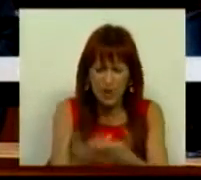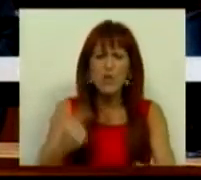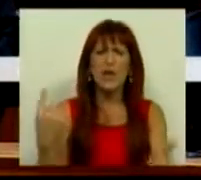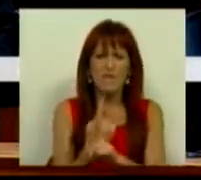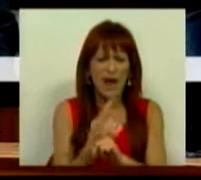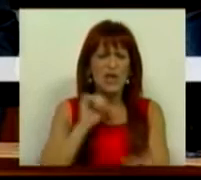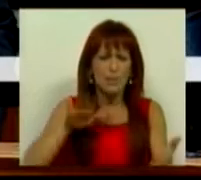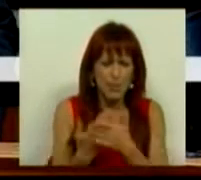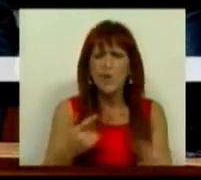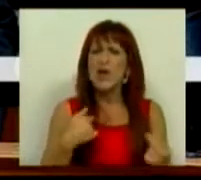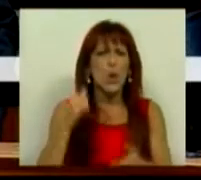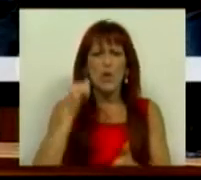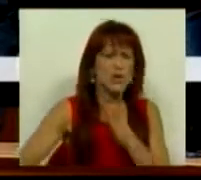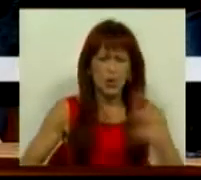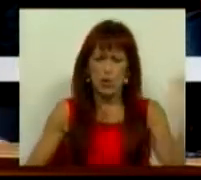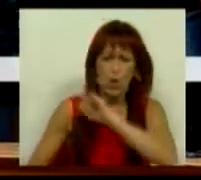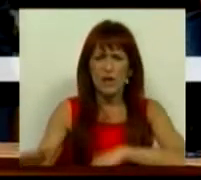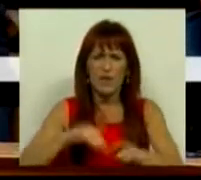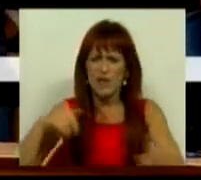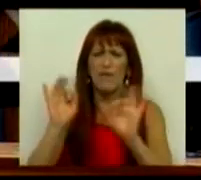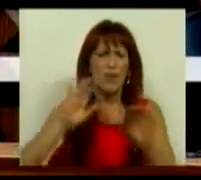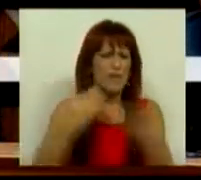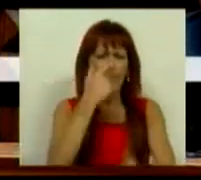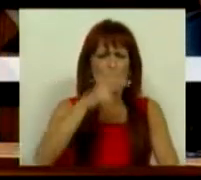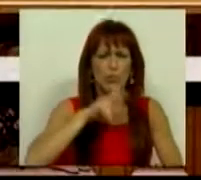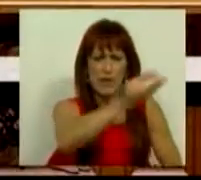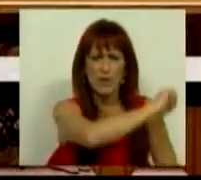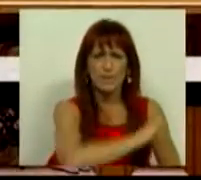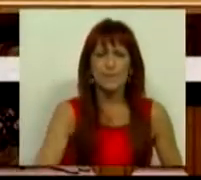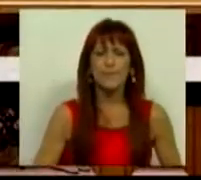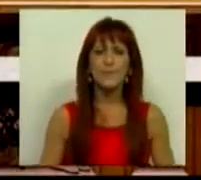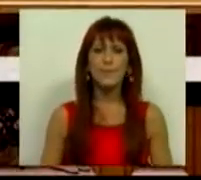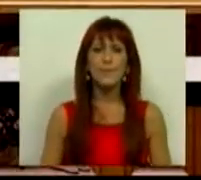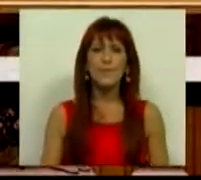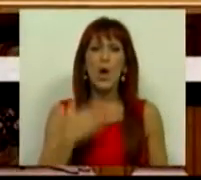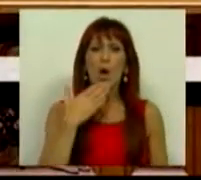suas propostas e não desistirá de o fazer a favor dos portugueses. Muito obrigado, senhora deputada.